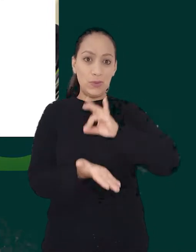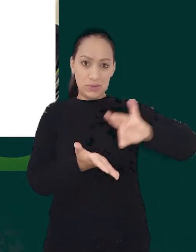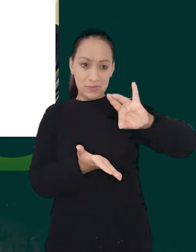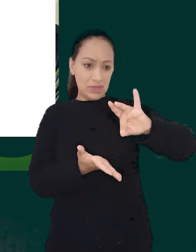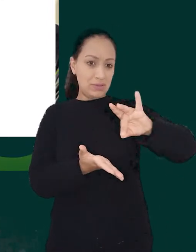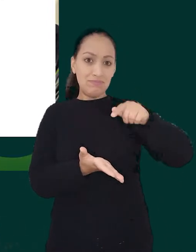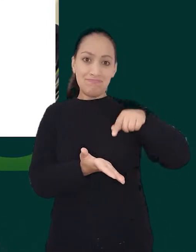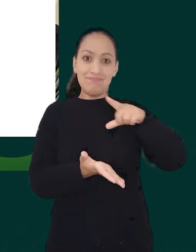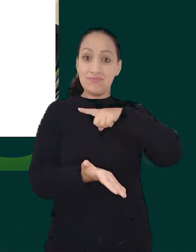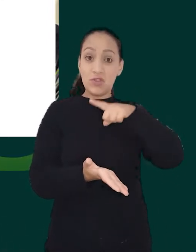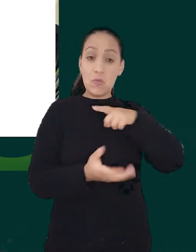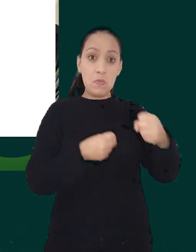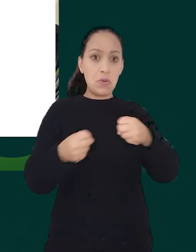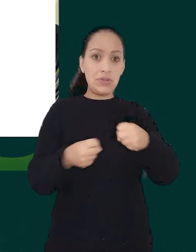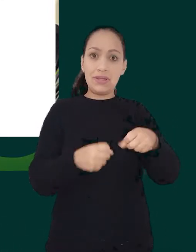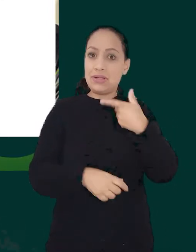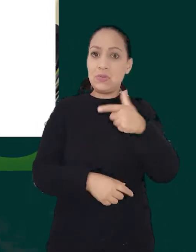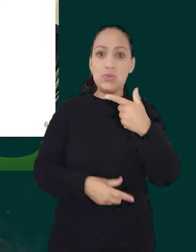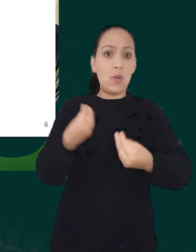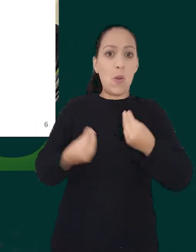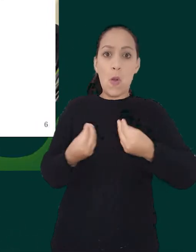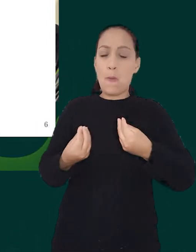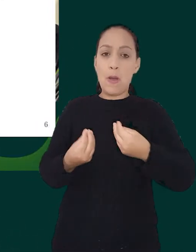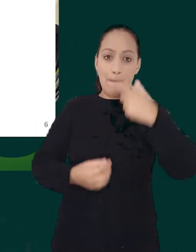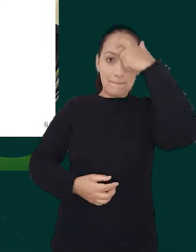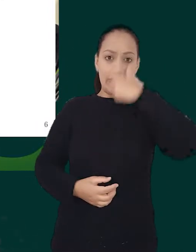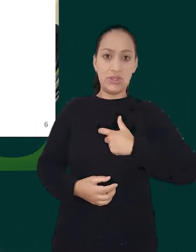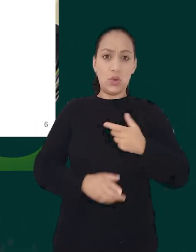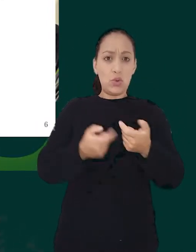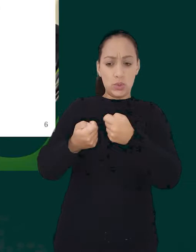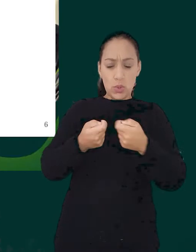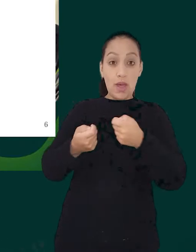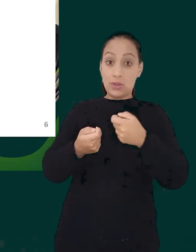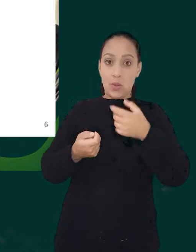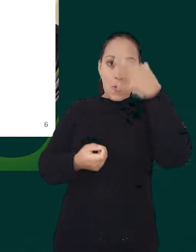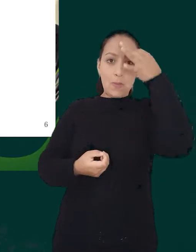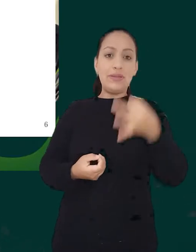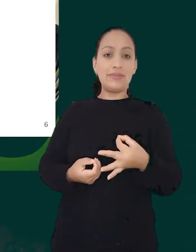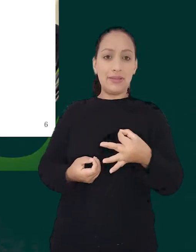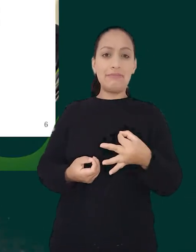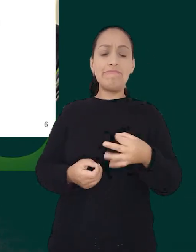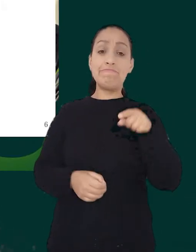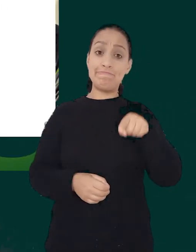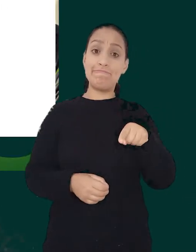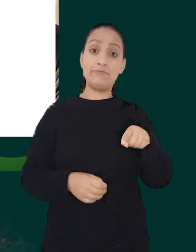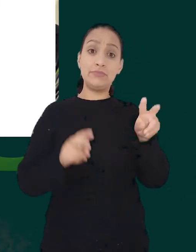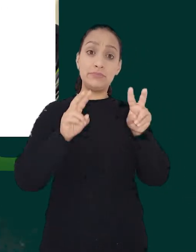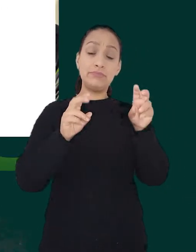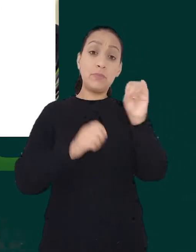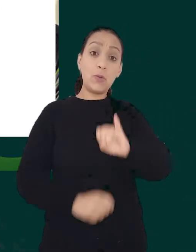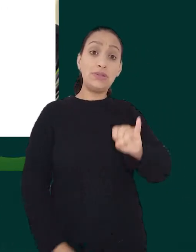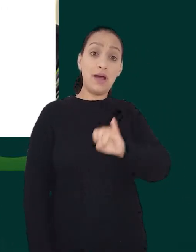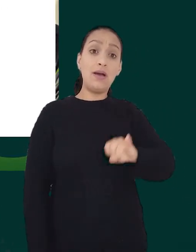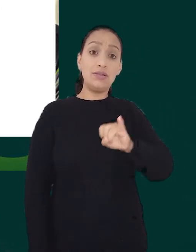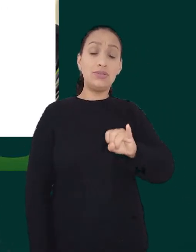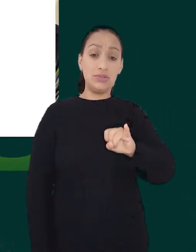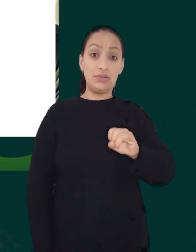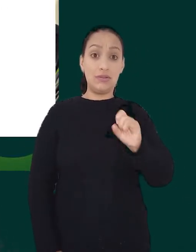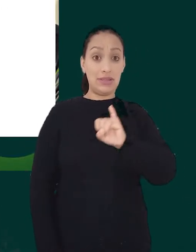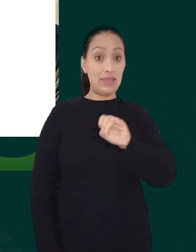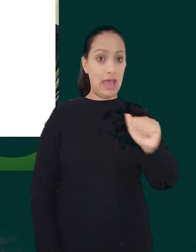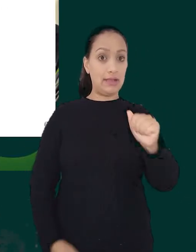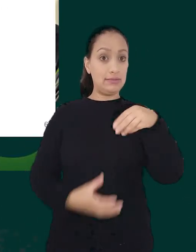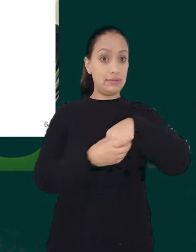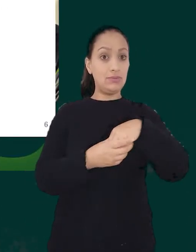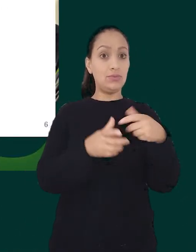mais compreendido pelo jogador, tá? Essa é uma questão muito importante, tá, da inteligência artificial em jogos. A gente,